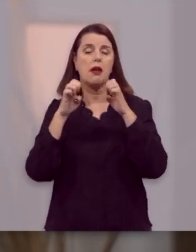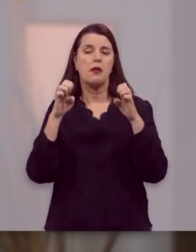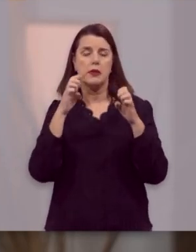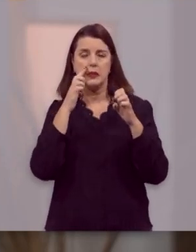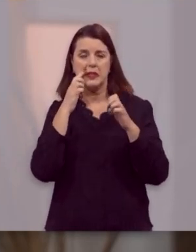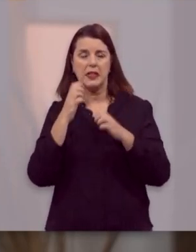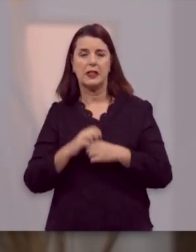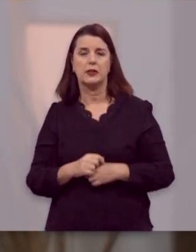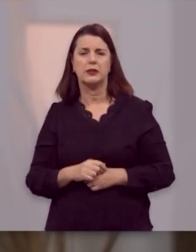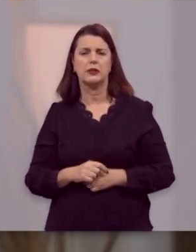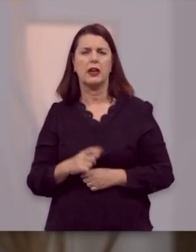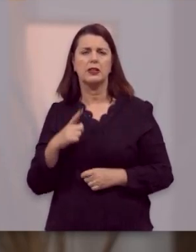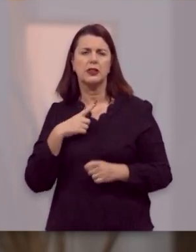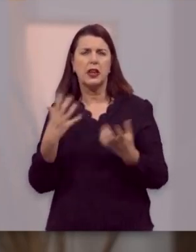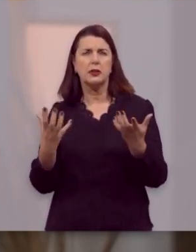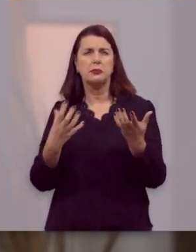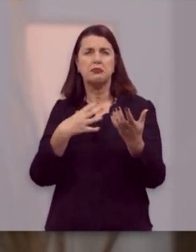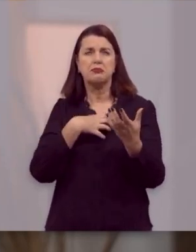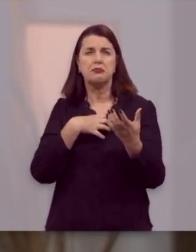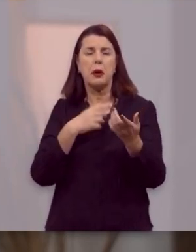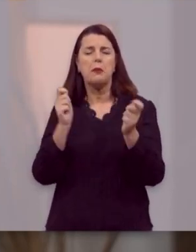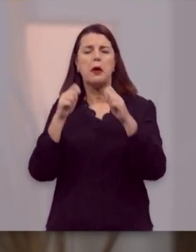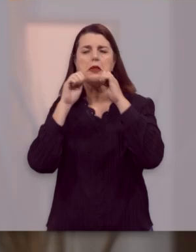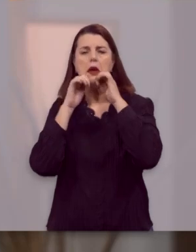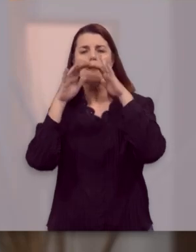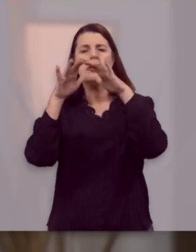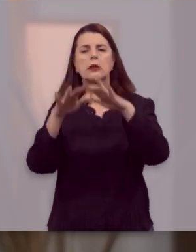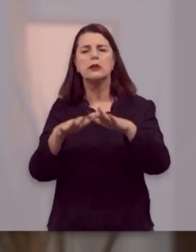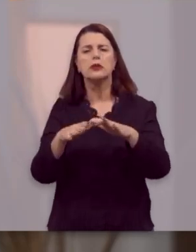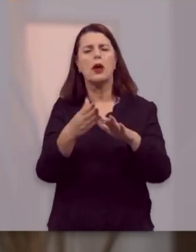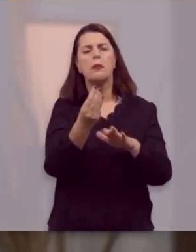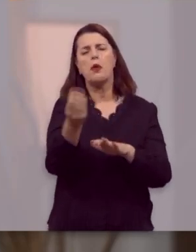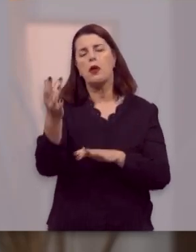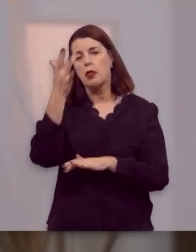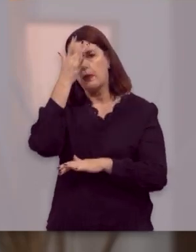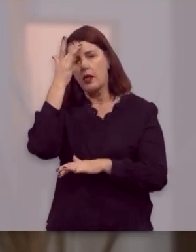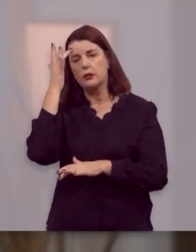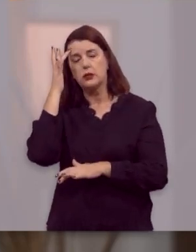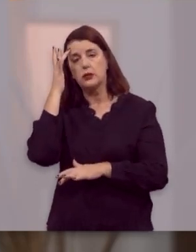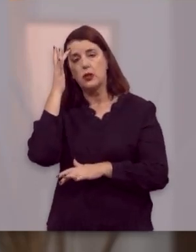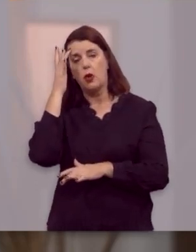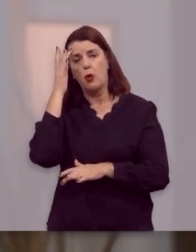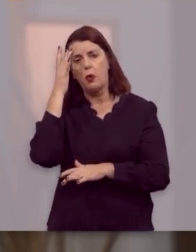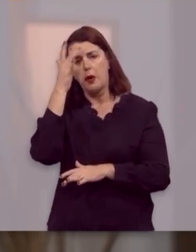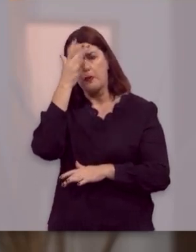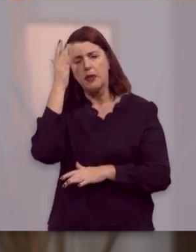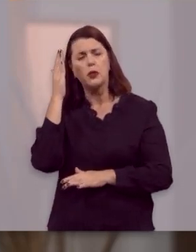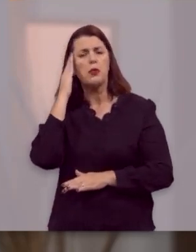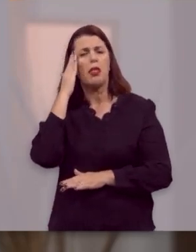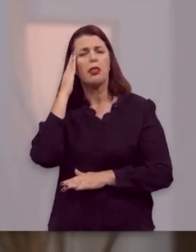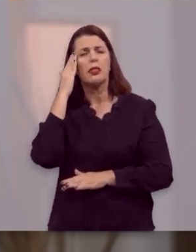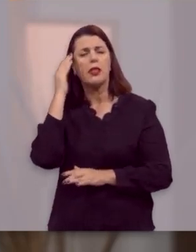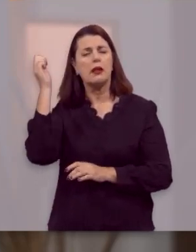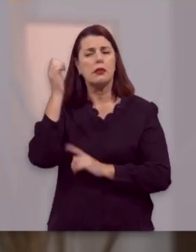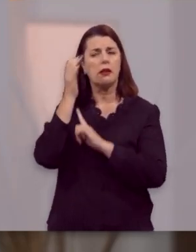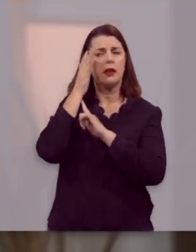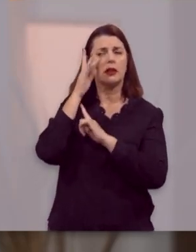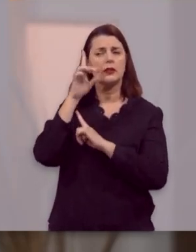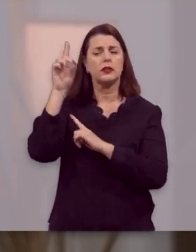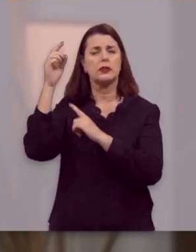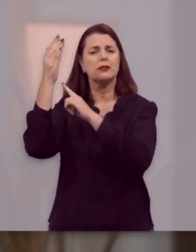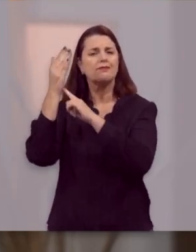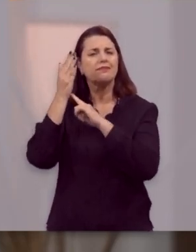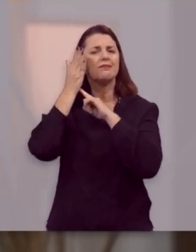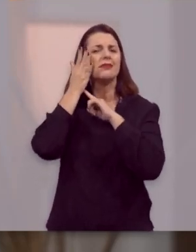Evangelho em uma perspectiva que possa abençoar tantas pessoas, fazendo com que elas entendam a graça de